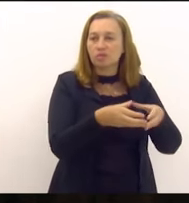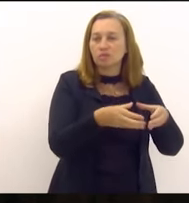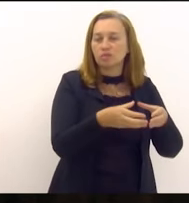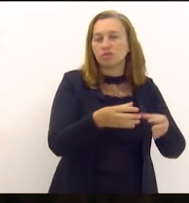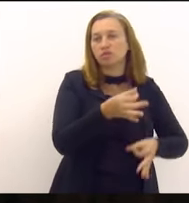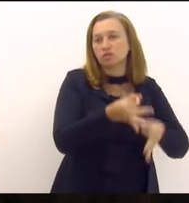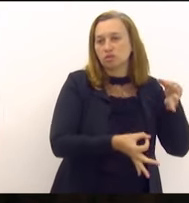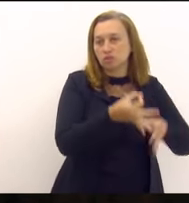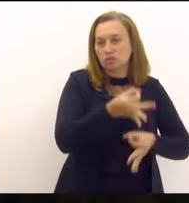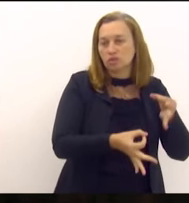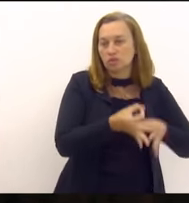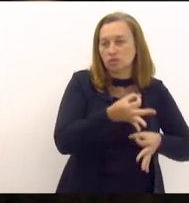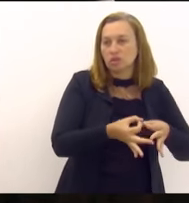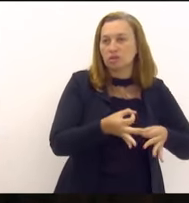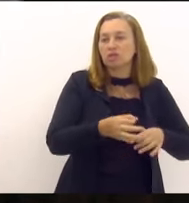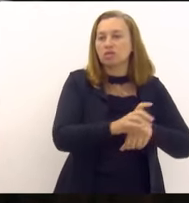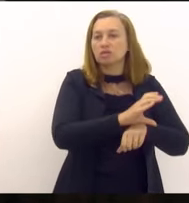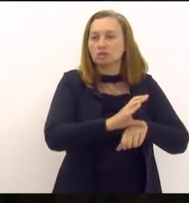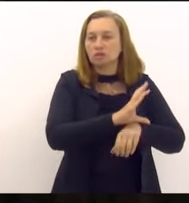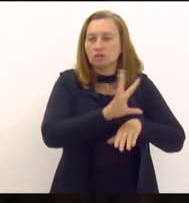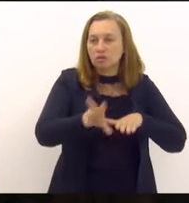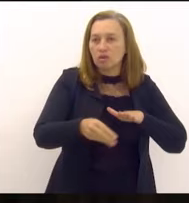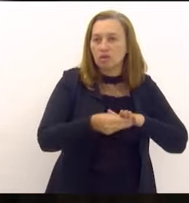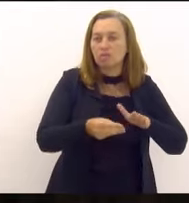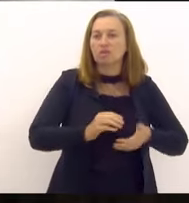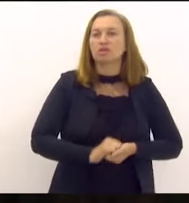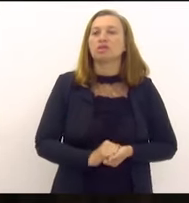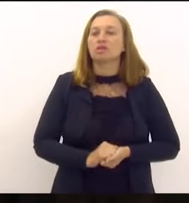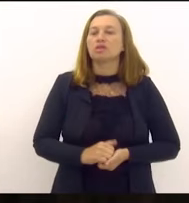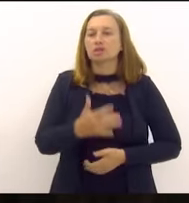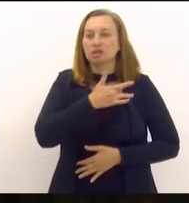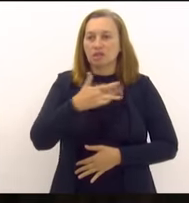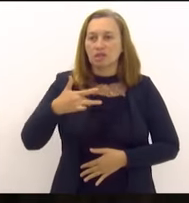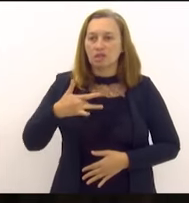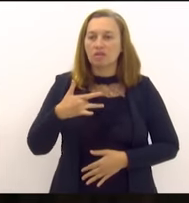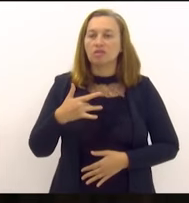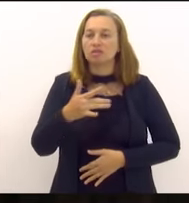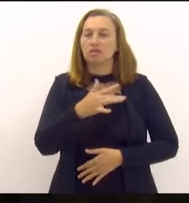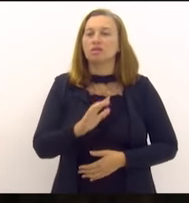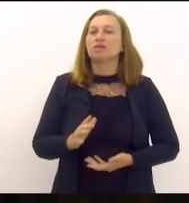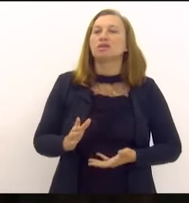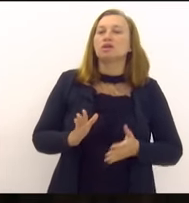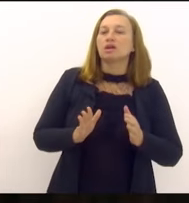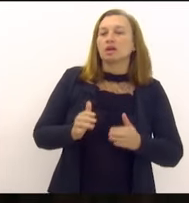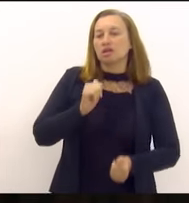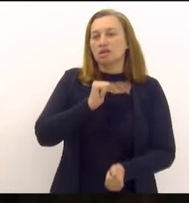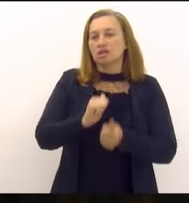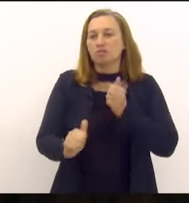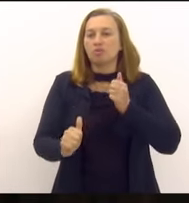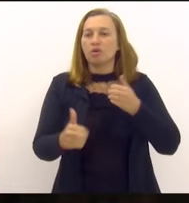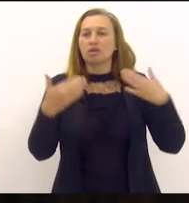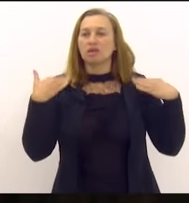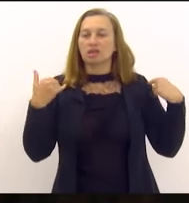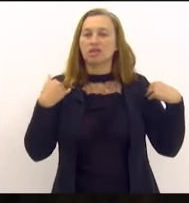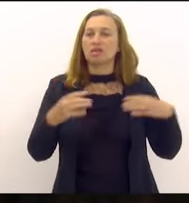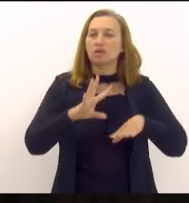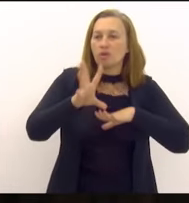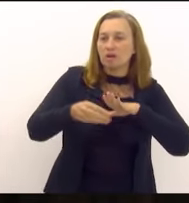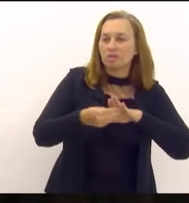Constituição e Justiça pela constitucionalidade com emenda, de saúde favorável, de esporte e lazer favorável com a emenda da